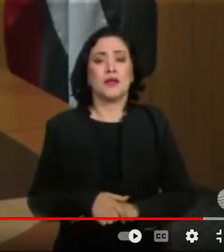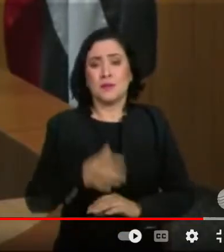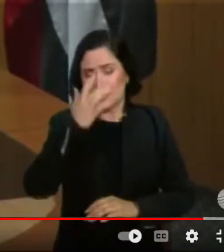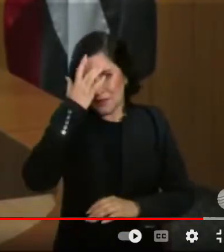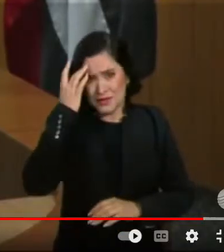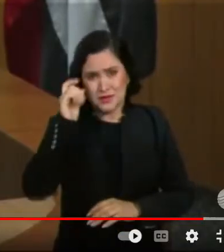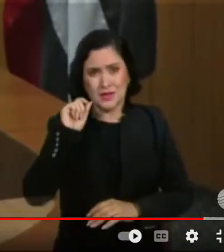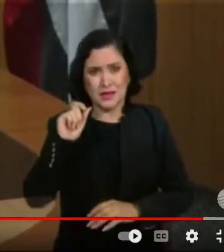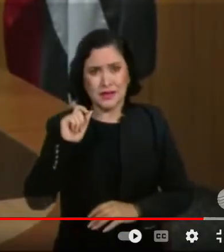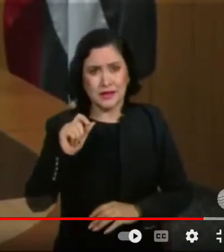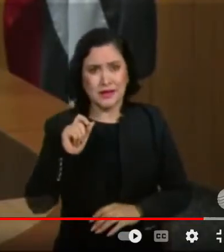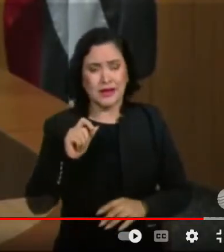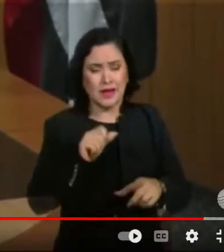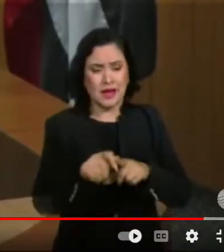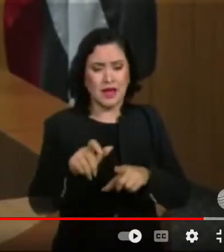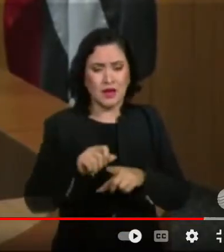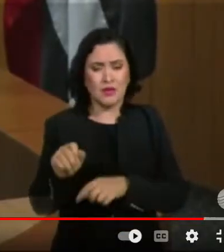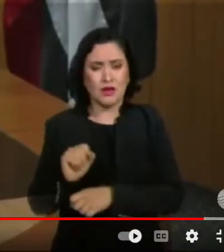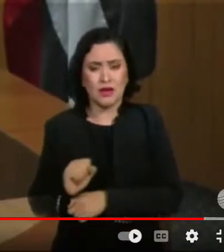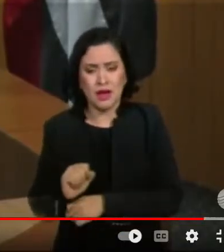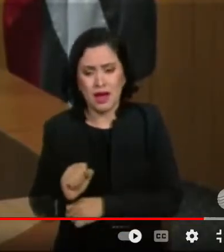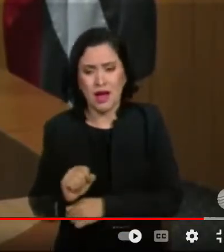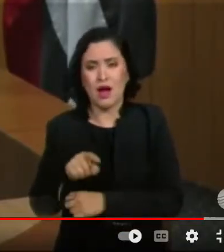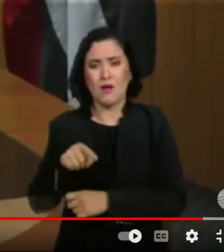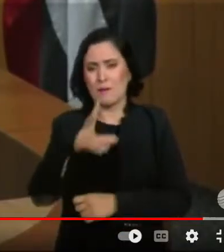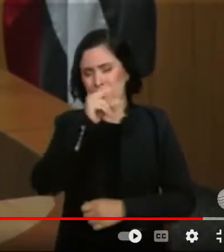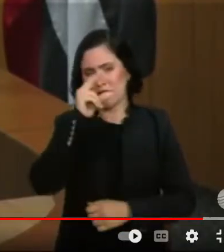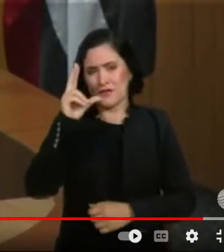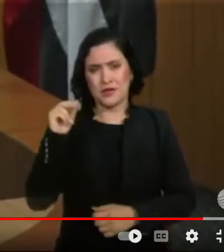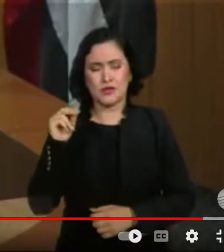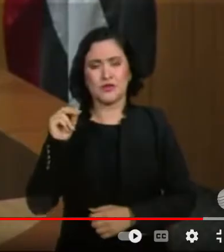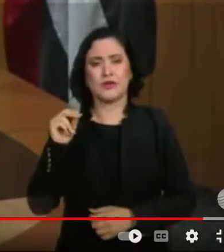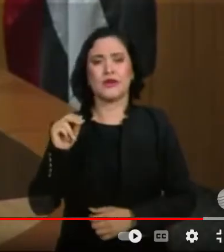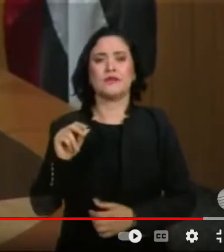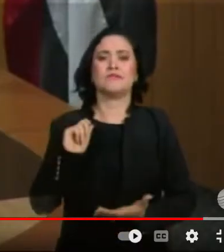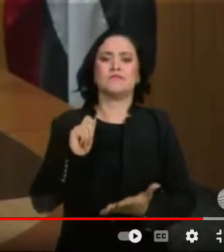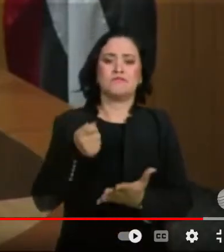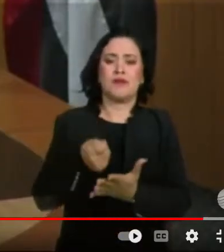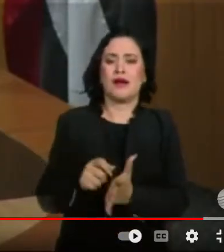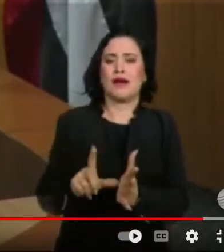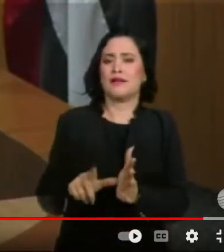está acontecendo na cidade de Codó. Codó, há 3 anos atrás, teve um grande...